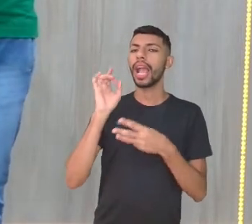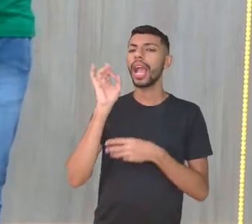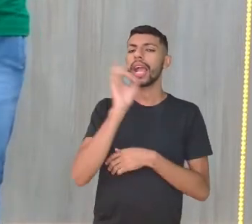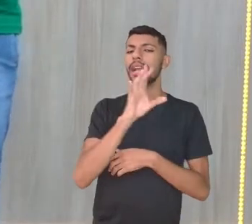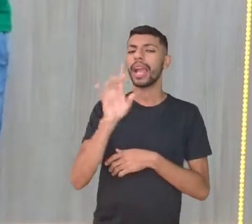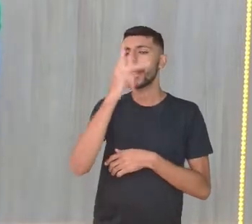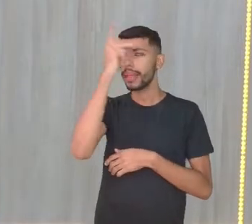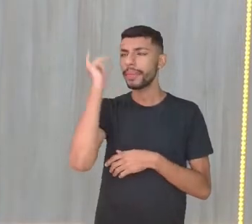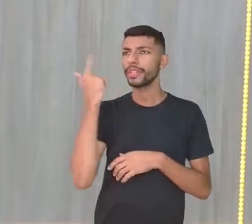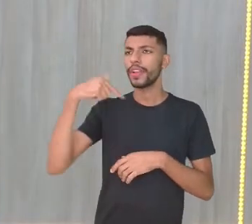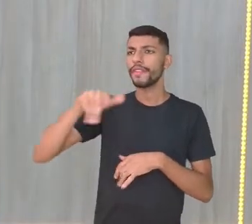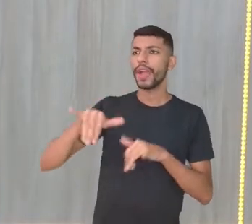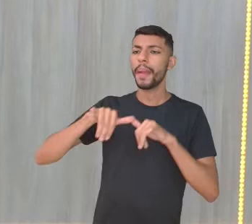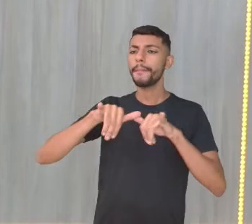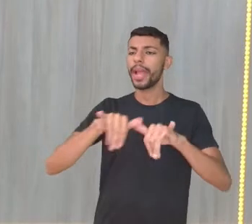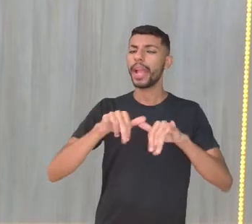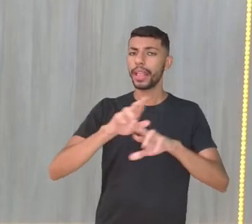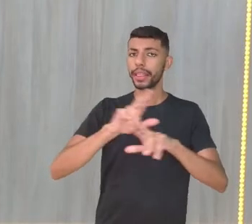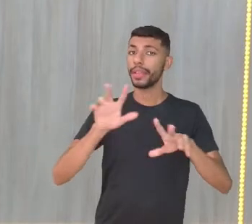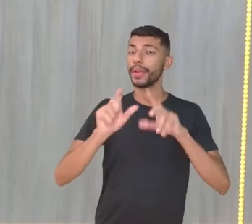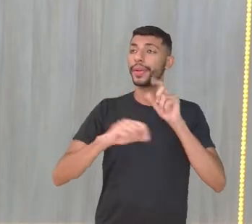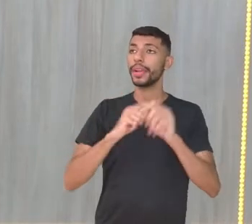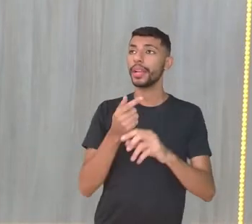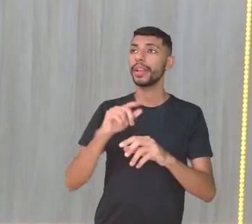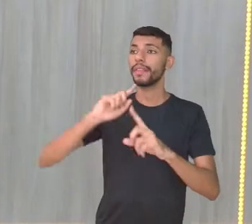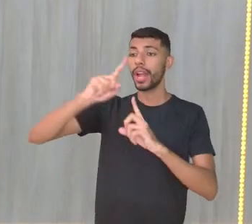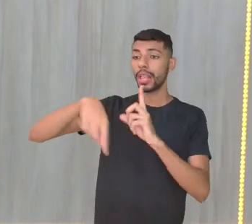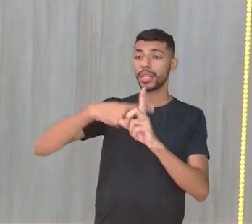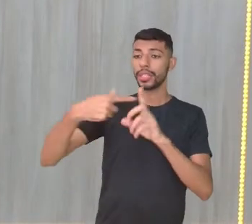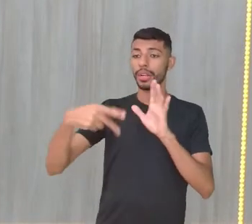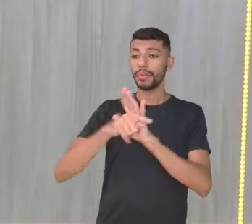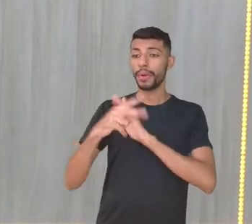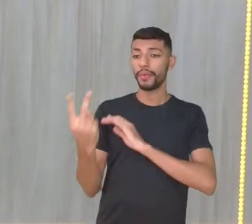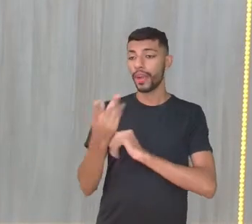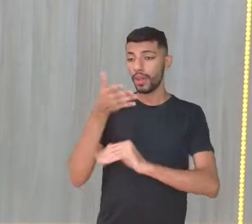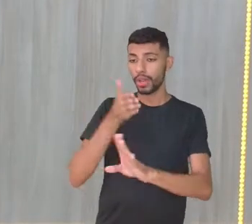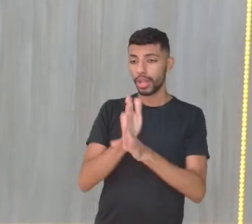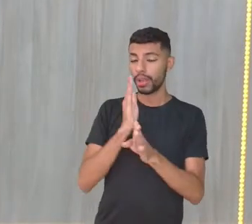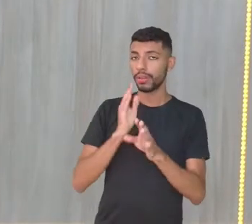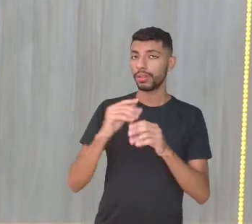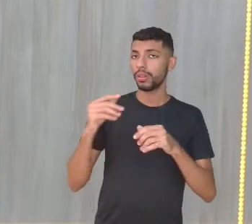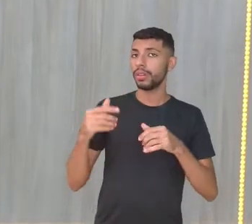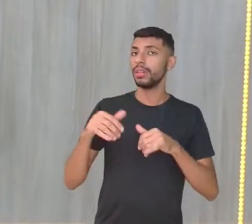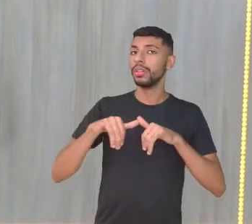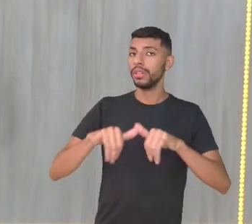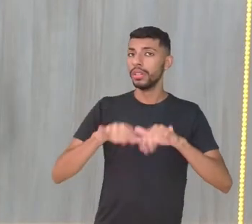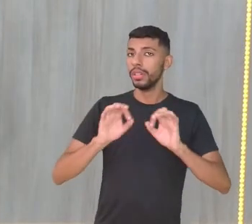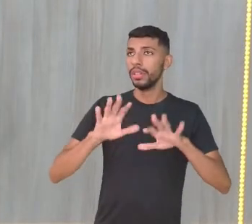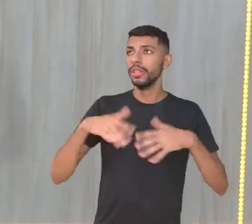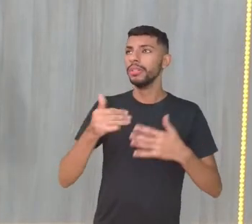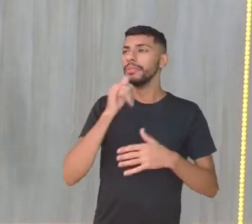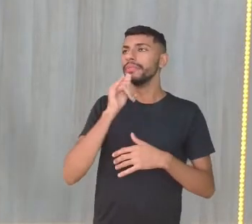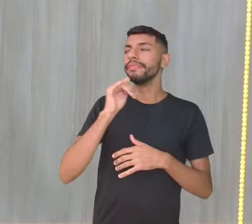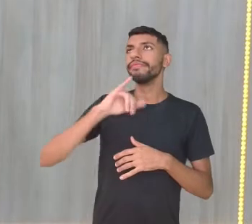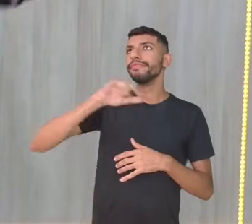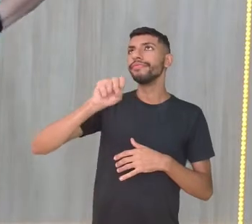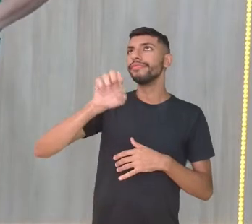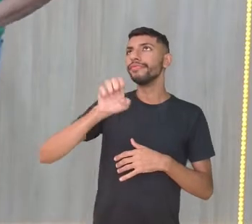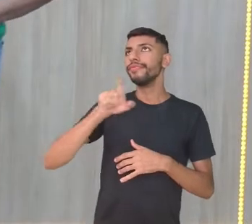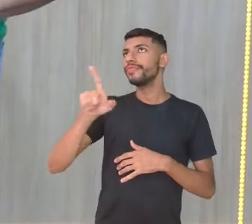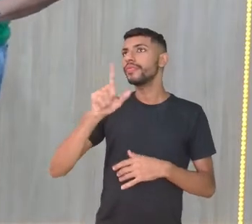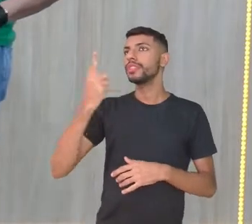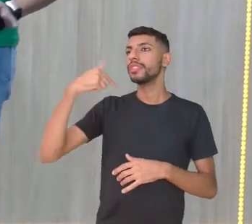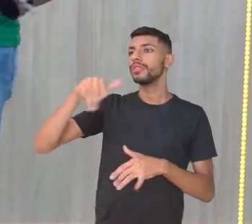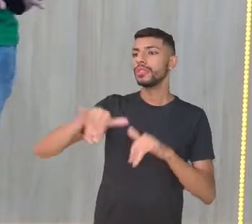ele vai adicionar o valor que ele encontrou naquele mercado, beleza? Então, se José foi a um mercado